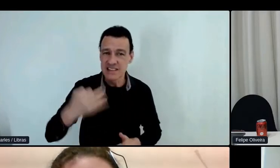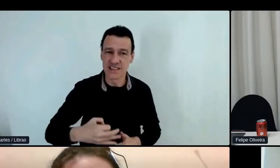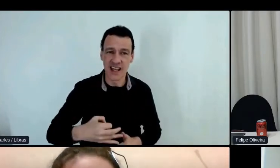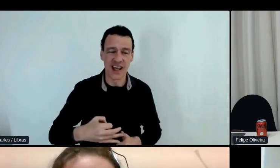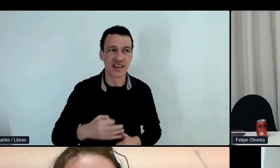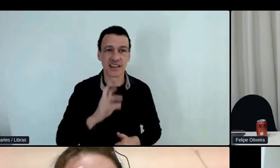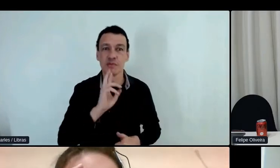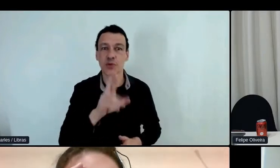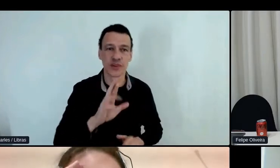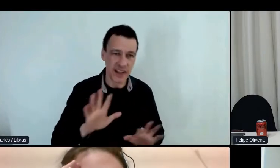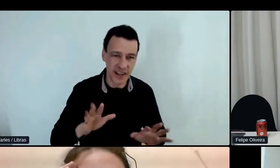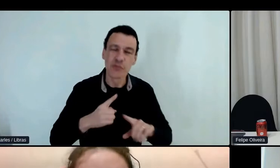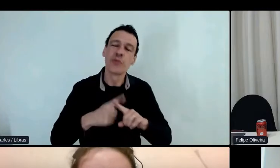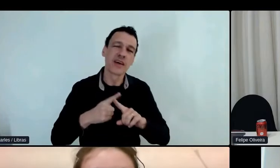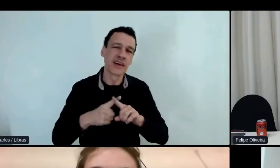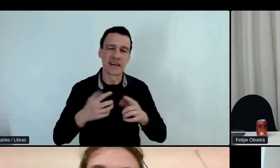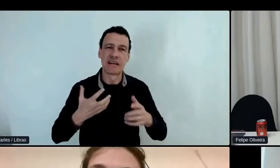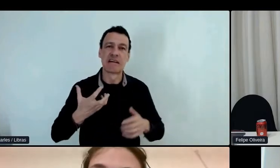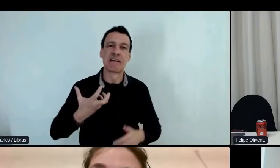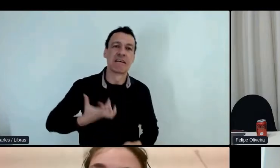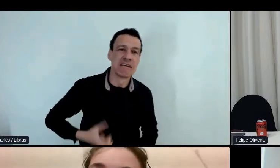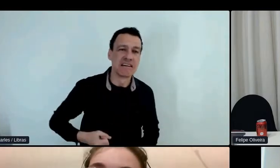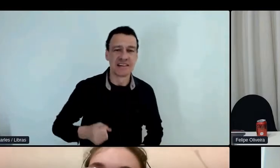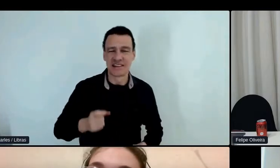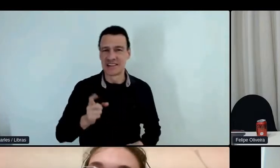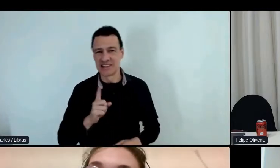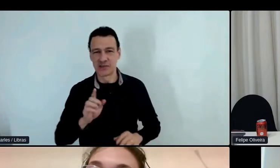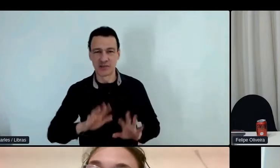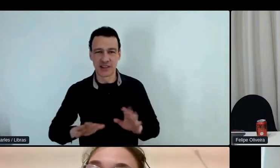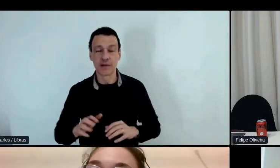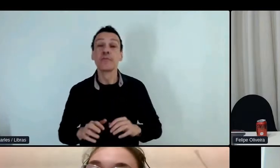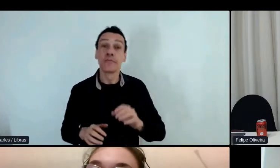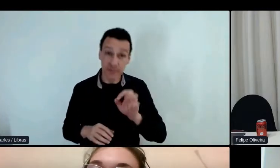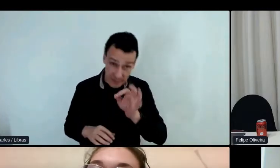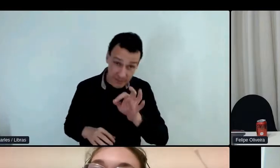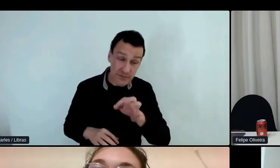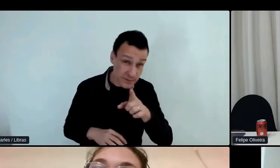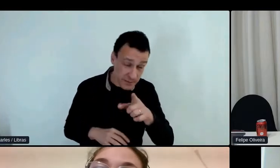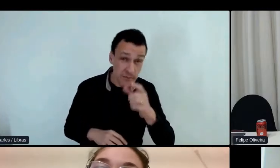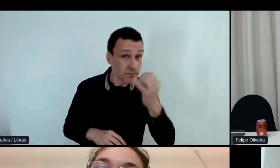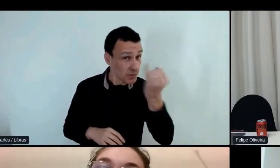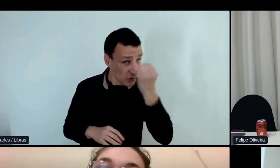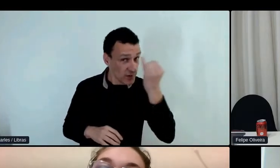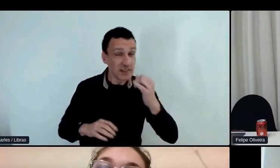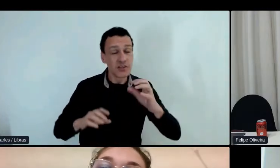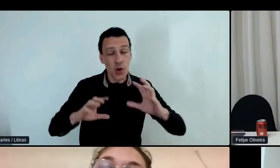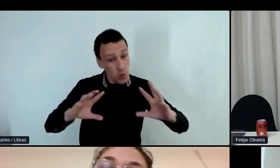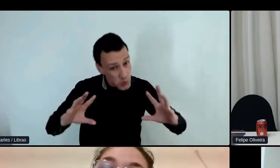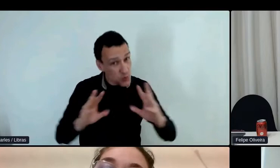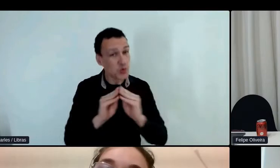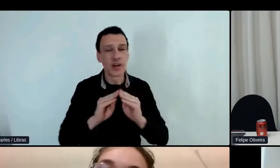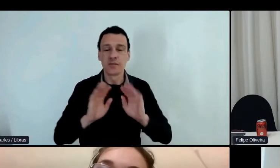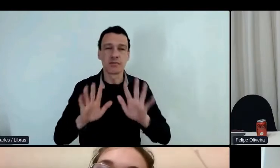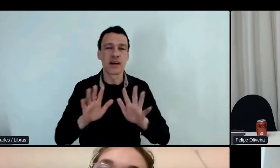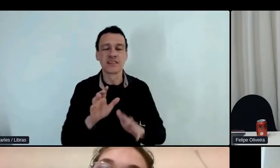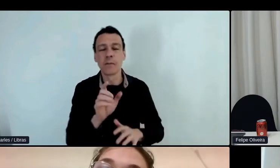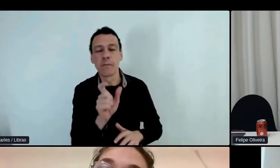Eles buscam... Deixa eu buscar aqui uma palavra que seja bem